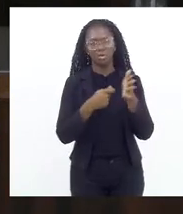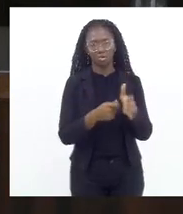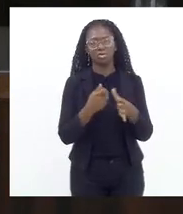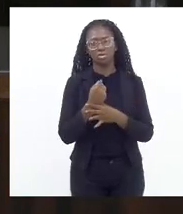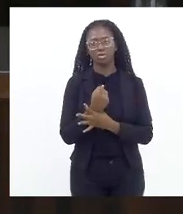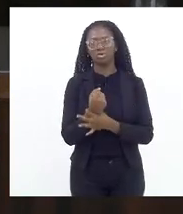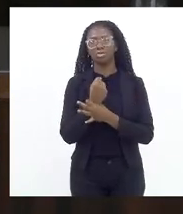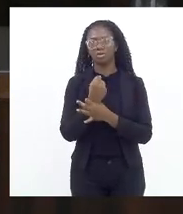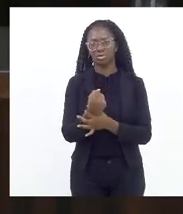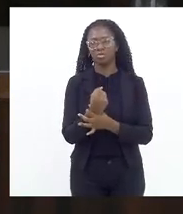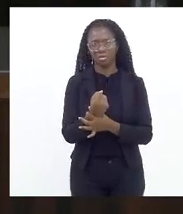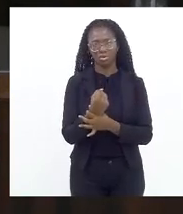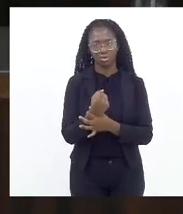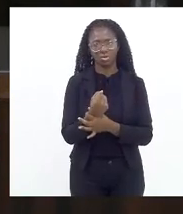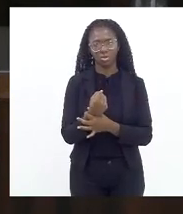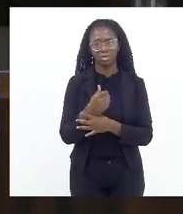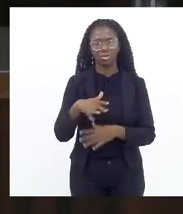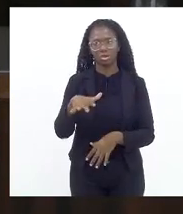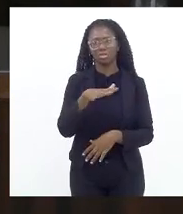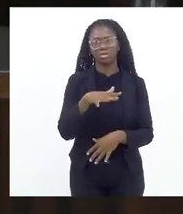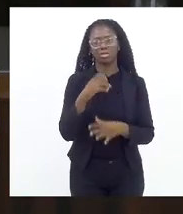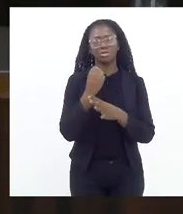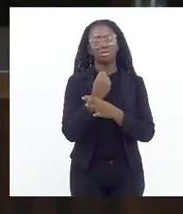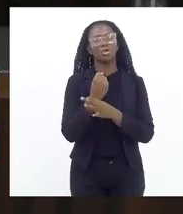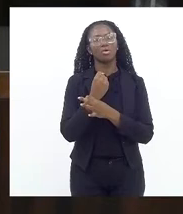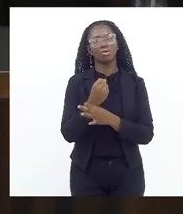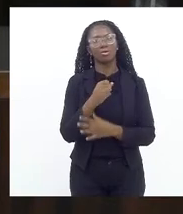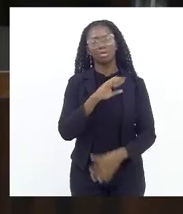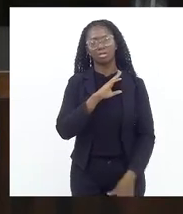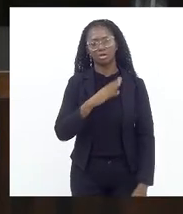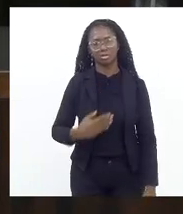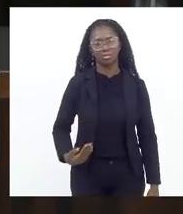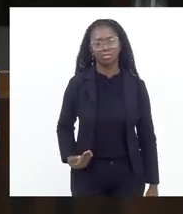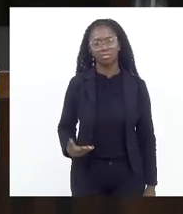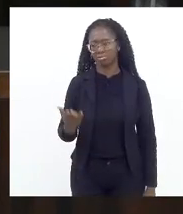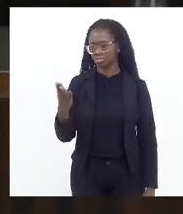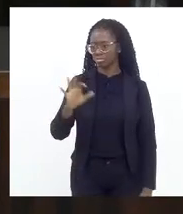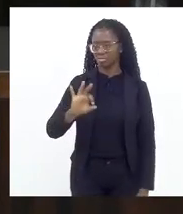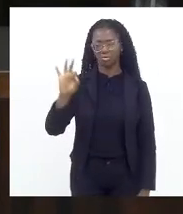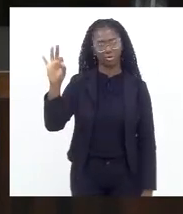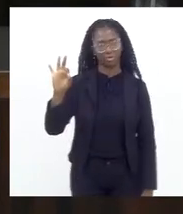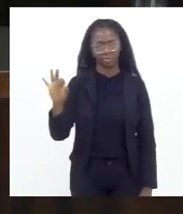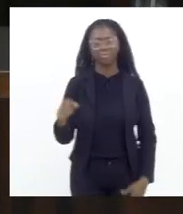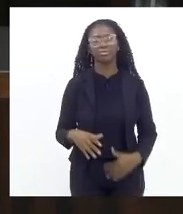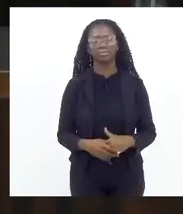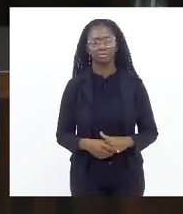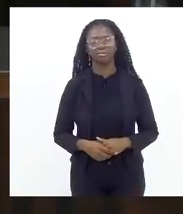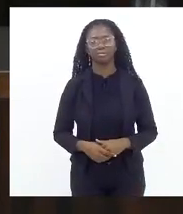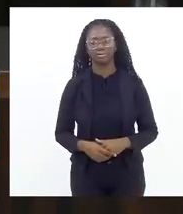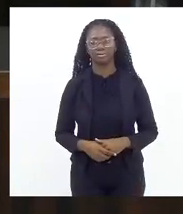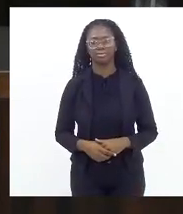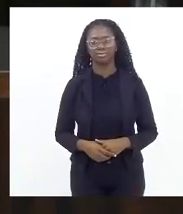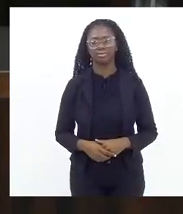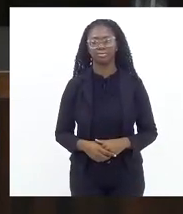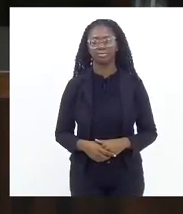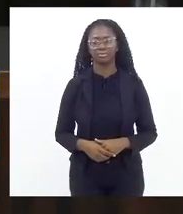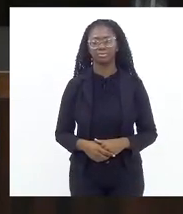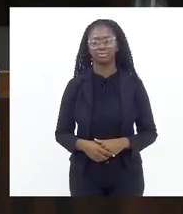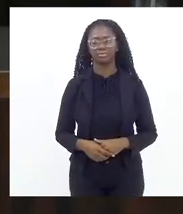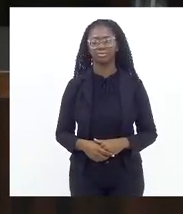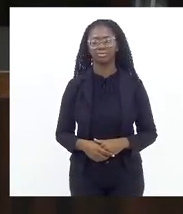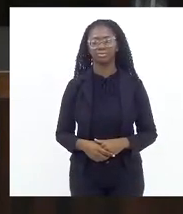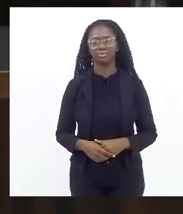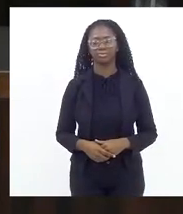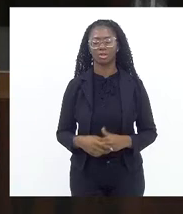defensora das forças de segurança pública nesta casa, com muita maestria. Lamentável, a gente está perdendo aí os